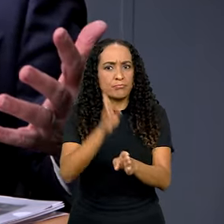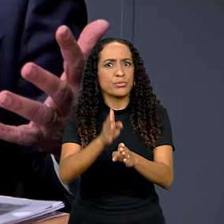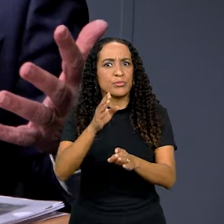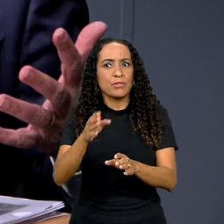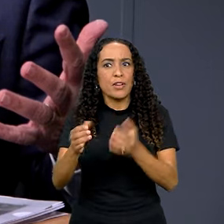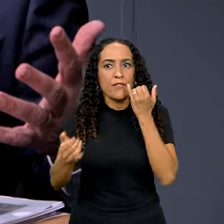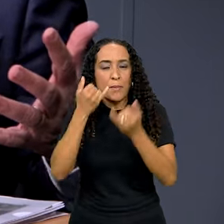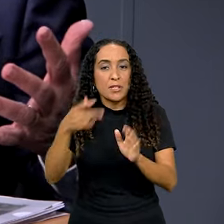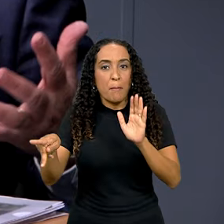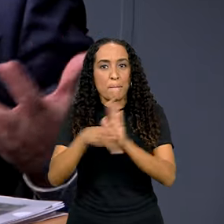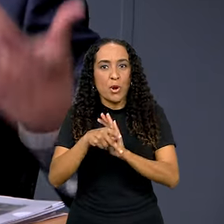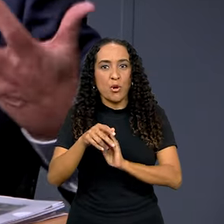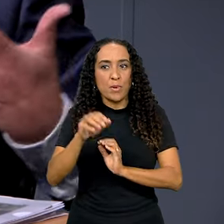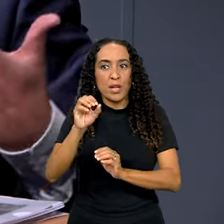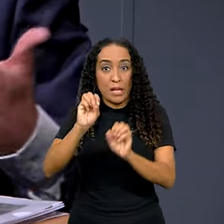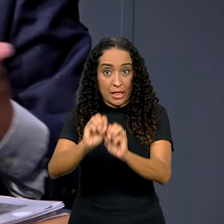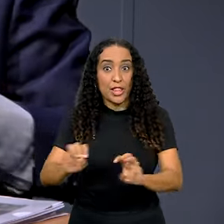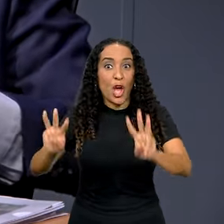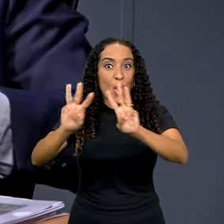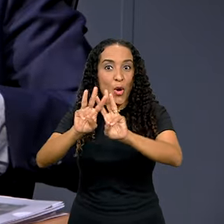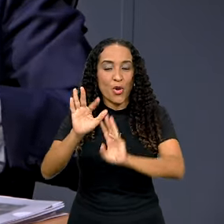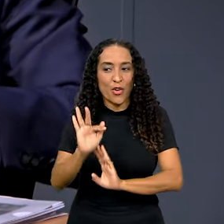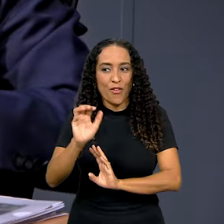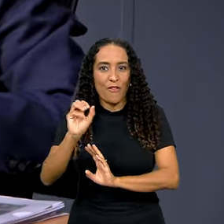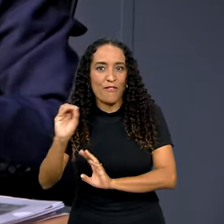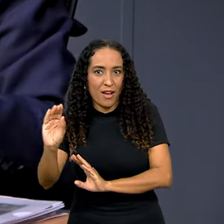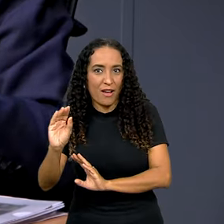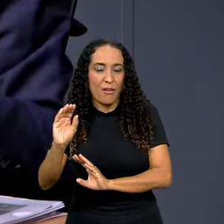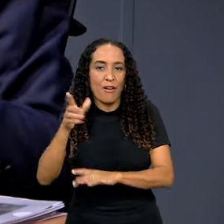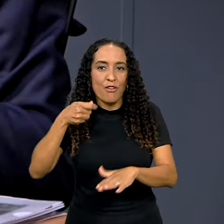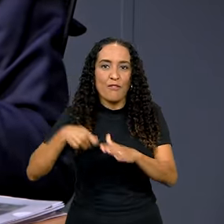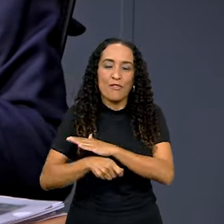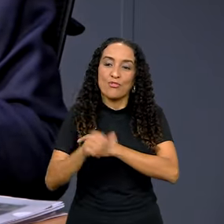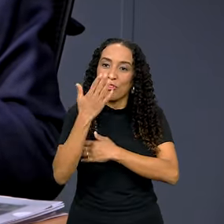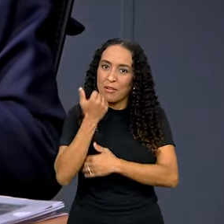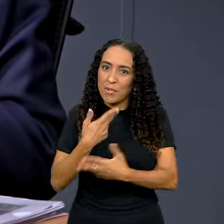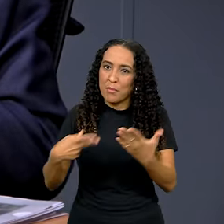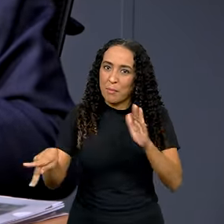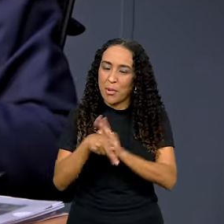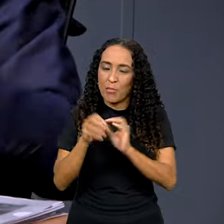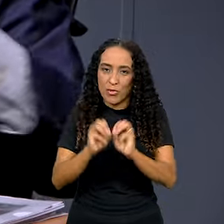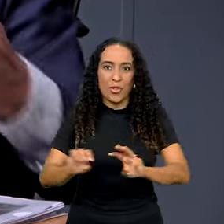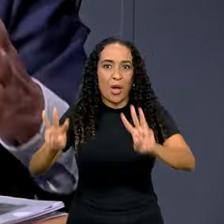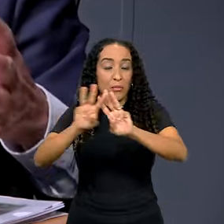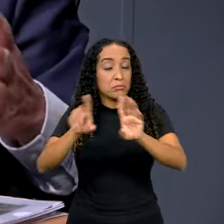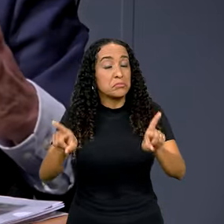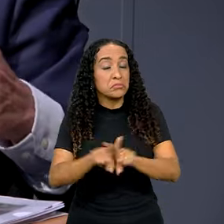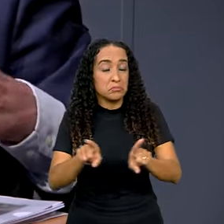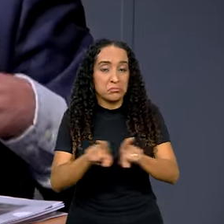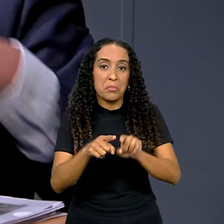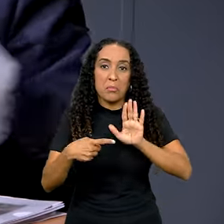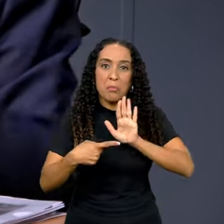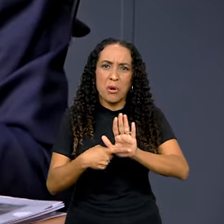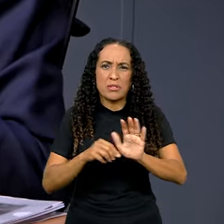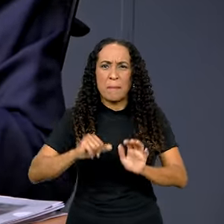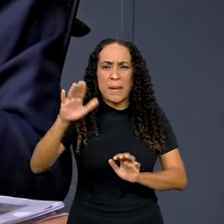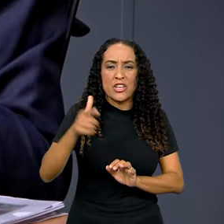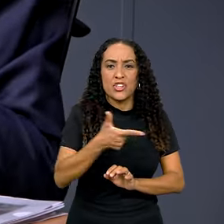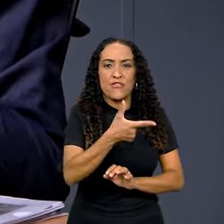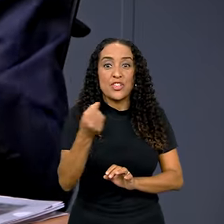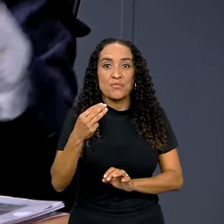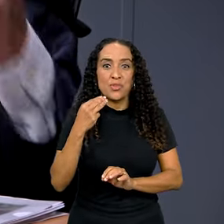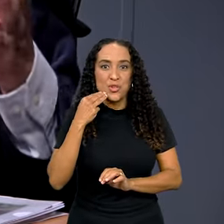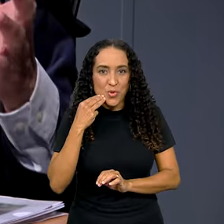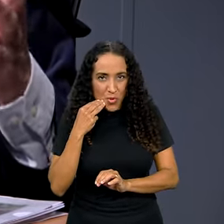com os dados da fu né da ONU a o fundo de alimento da ONU também mostra e esses mais de